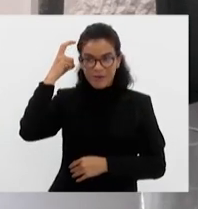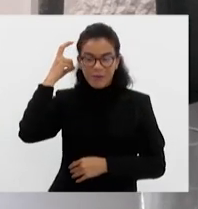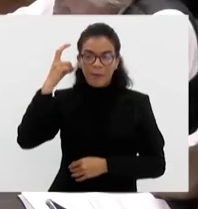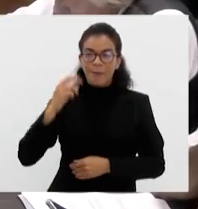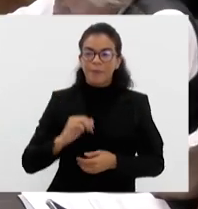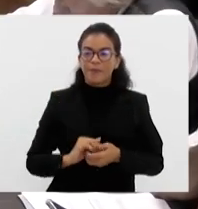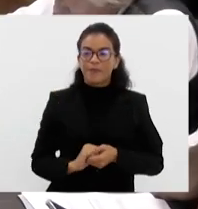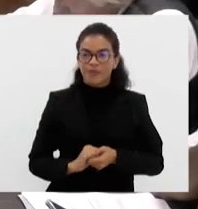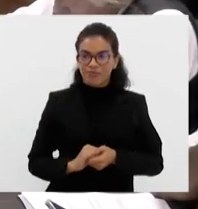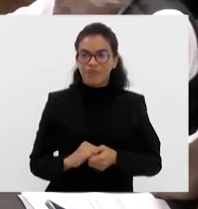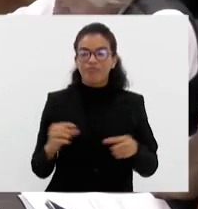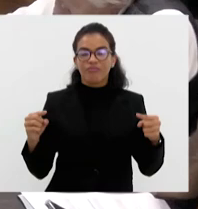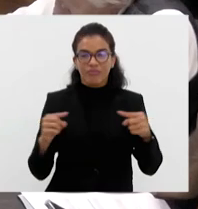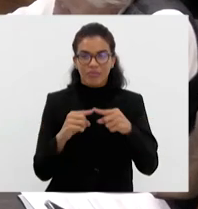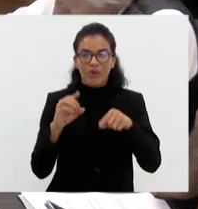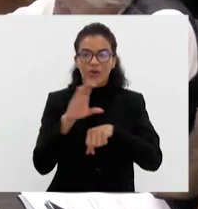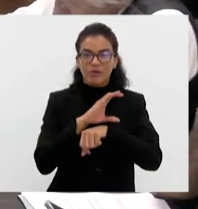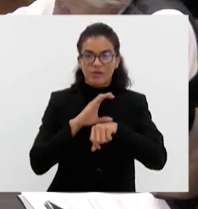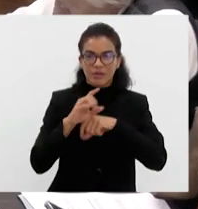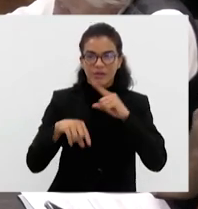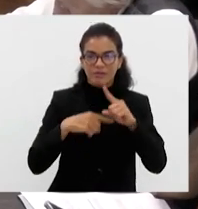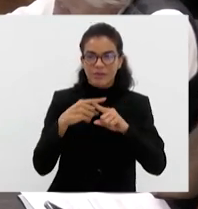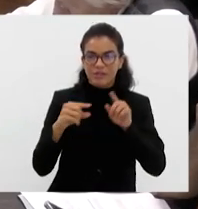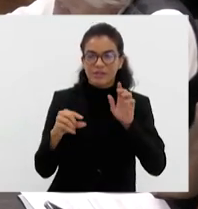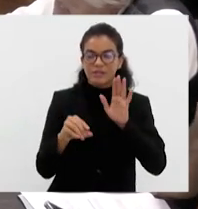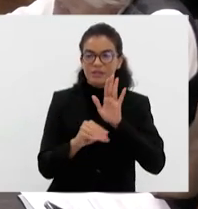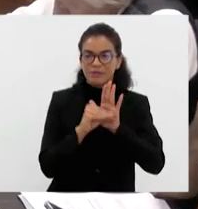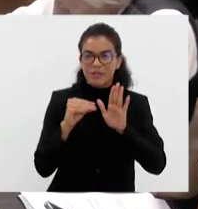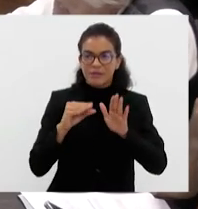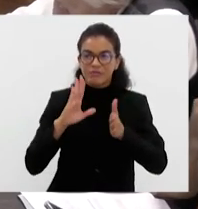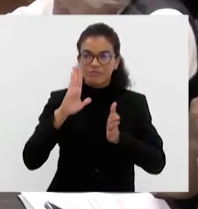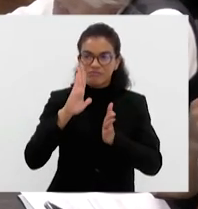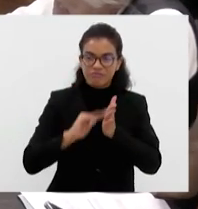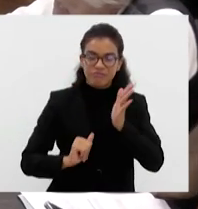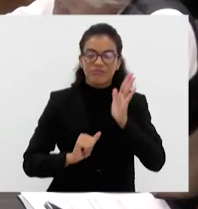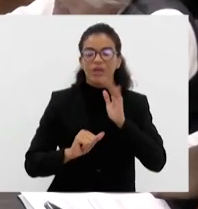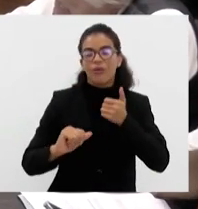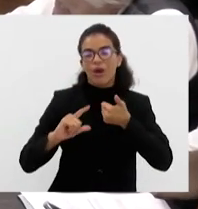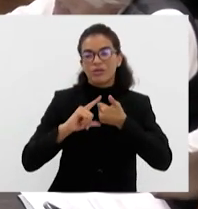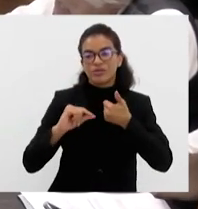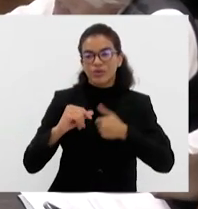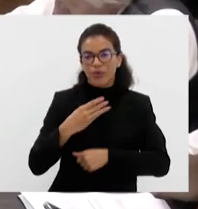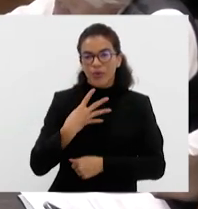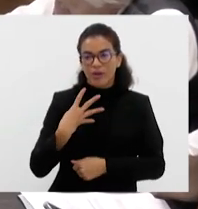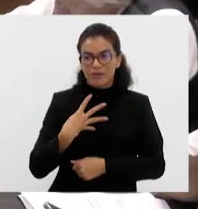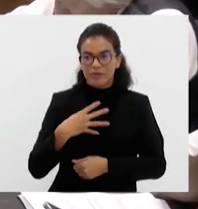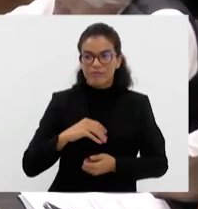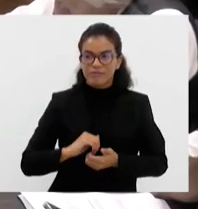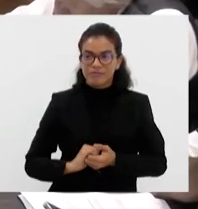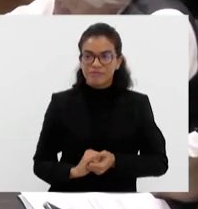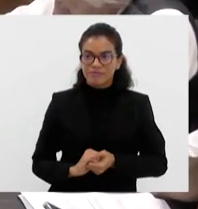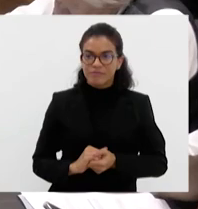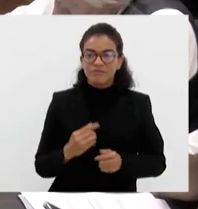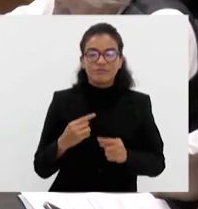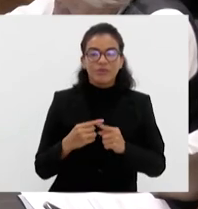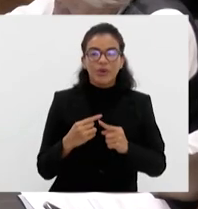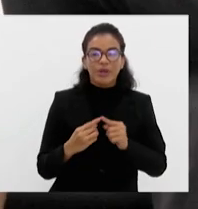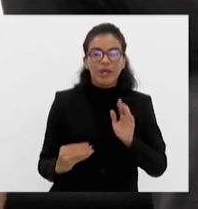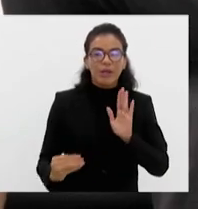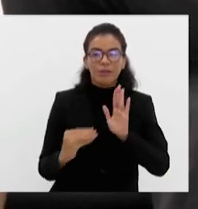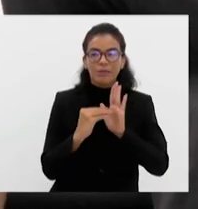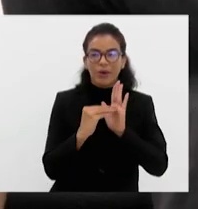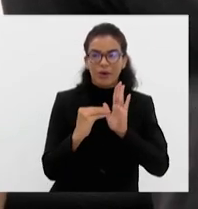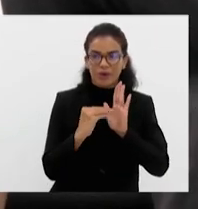foi constitucionalidade com emenda. Suprimindo o artigo 4º, porque ele coloca uma